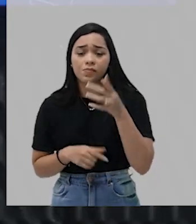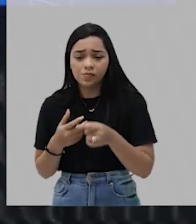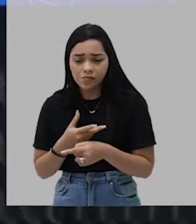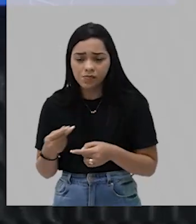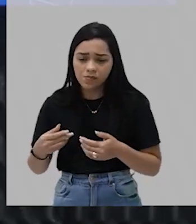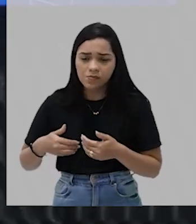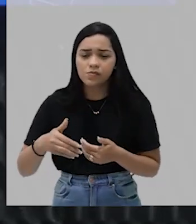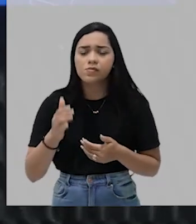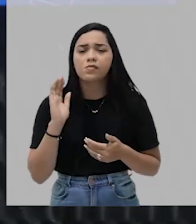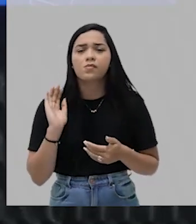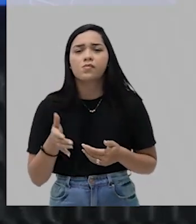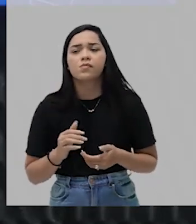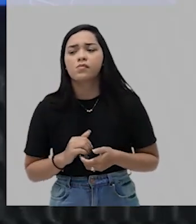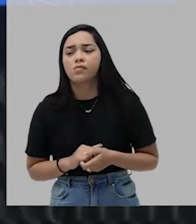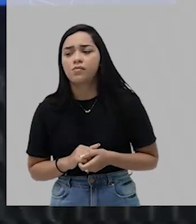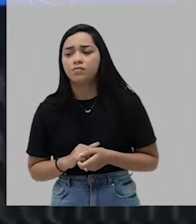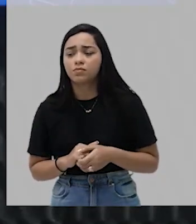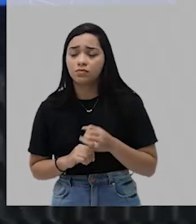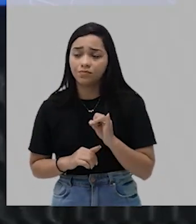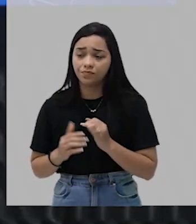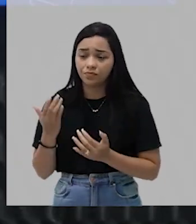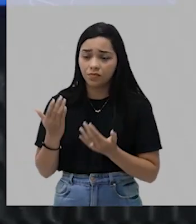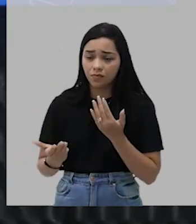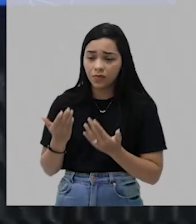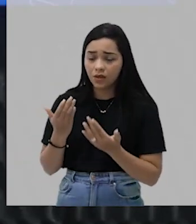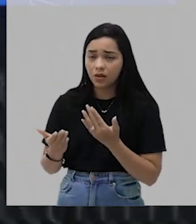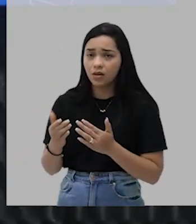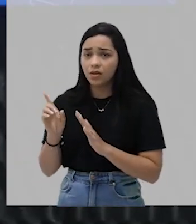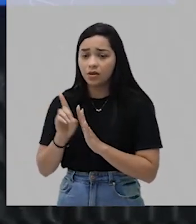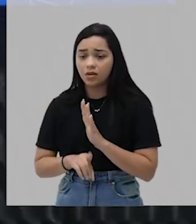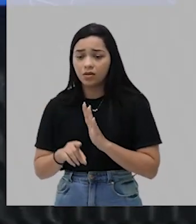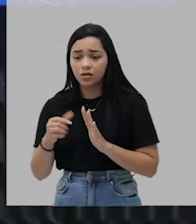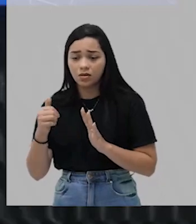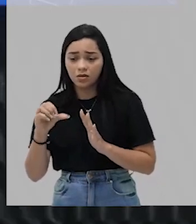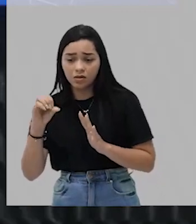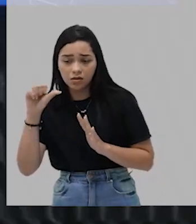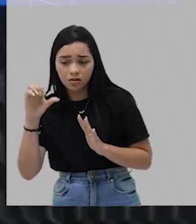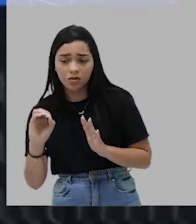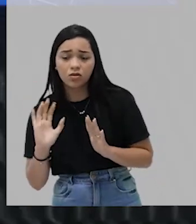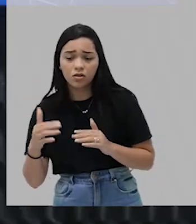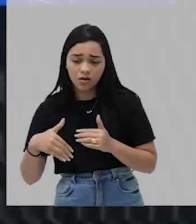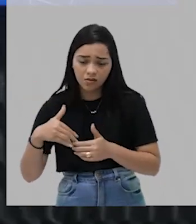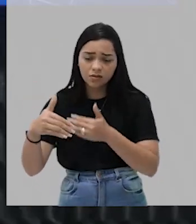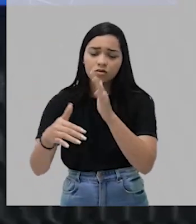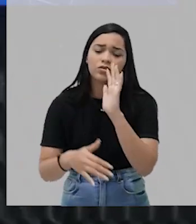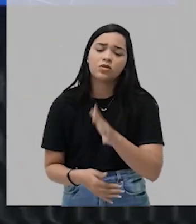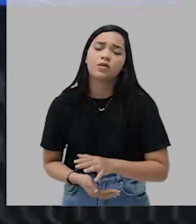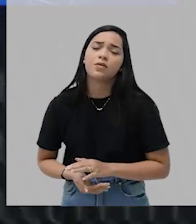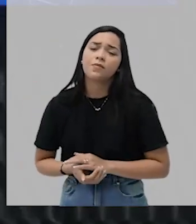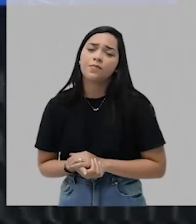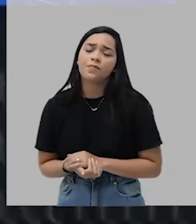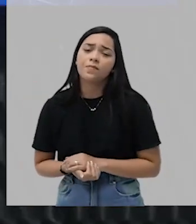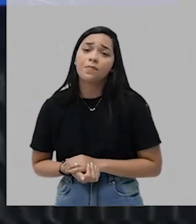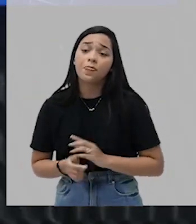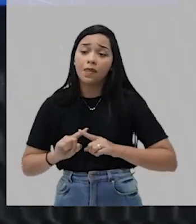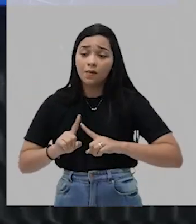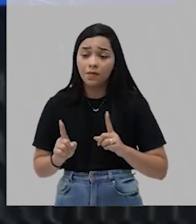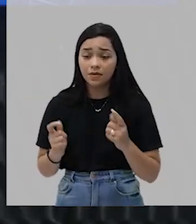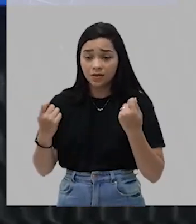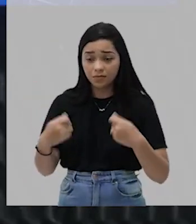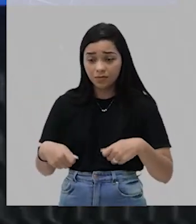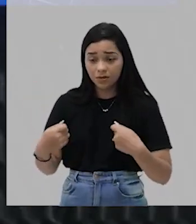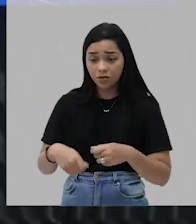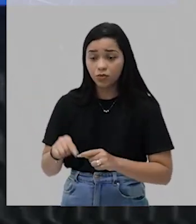avançar, se comparado à década de 80, nós já conseguimos avançar muito nesse ponto. Mas é